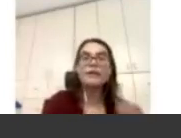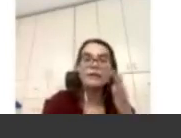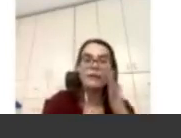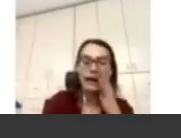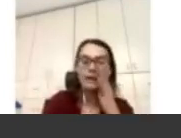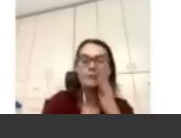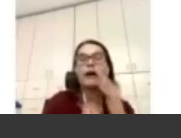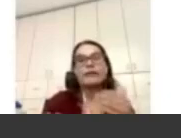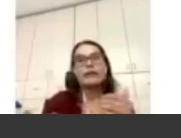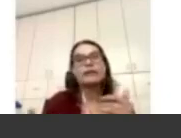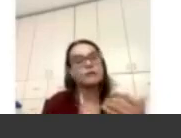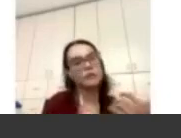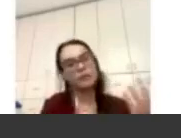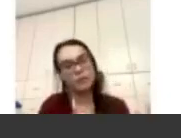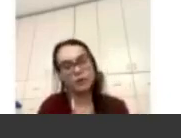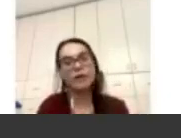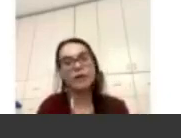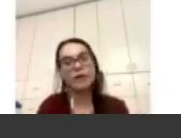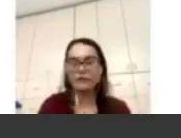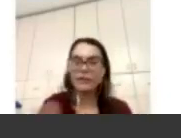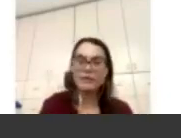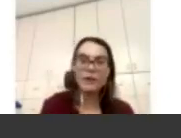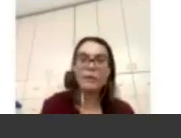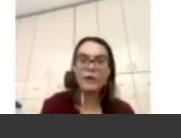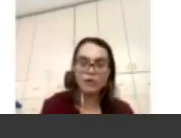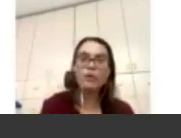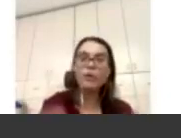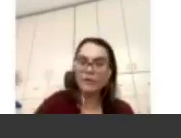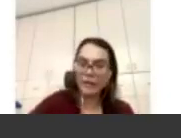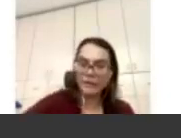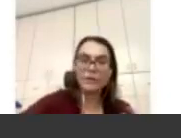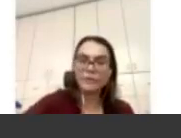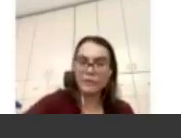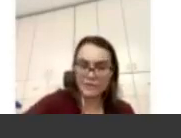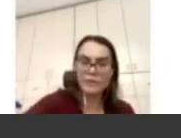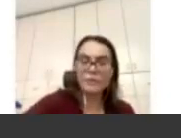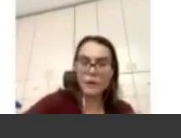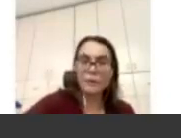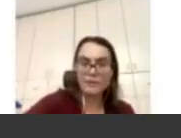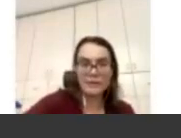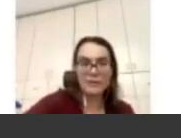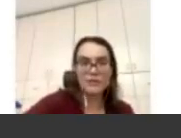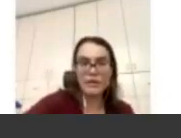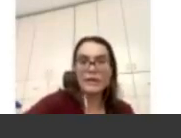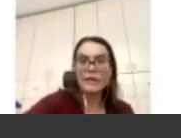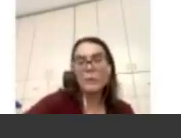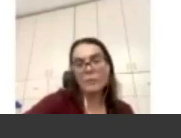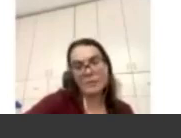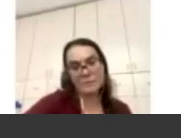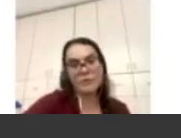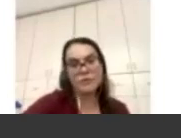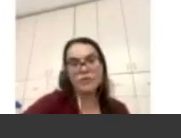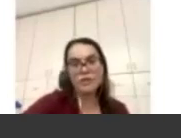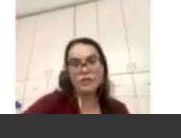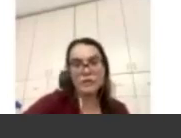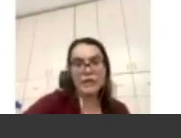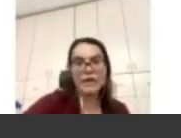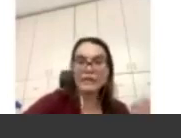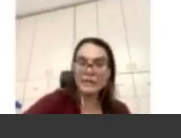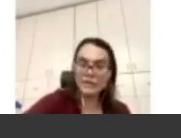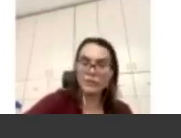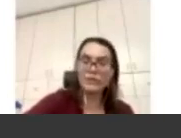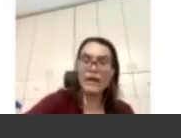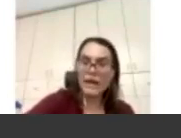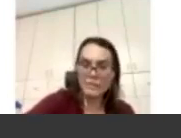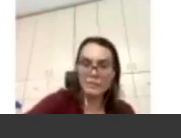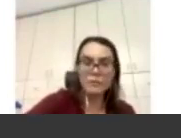realizados, a avaliação tanto econômica quanto a avaliação realmente do cuidado que é oferecido para o paciente, né? O principal estudo que a gente tem é